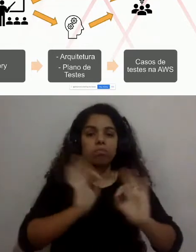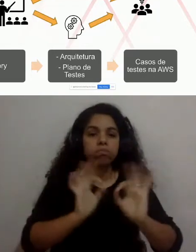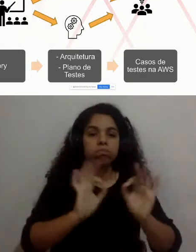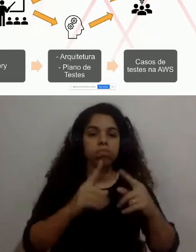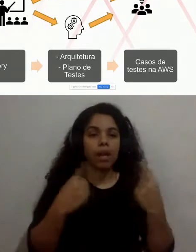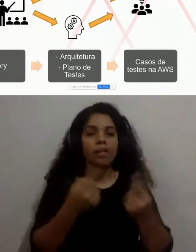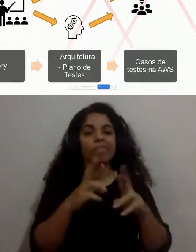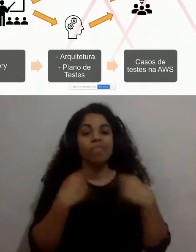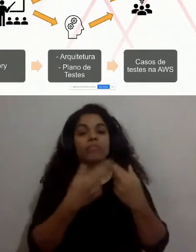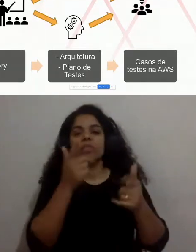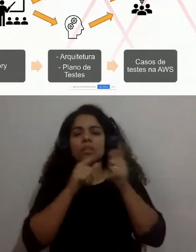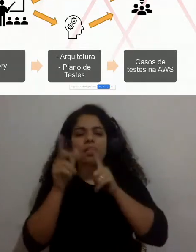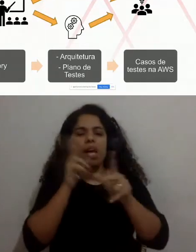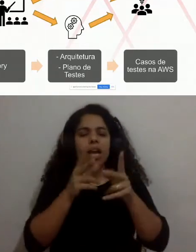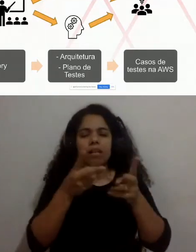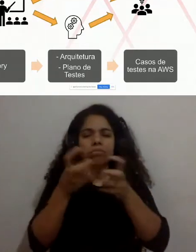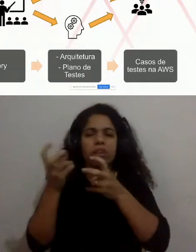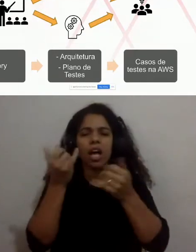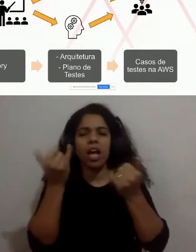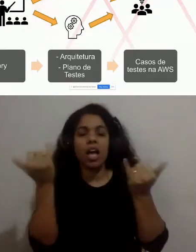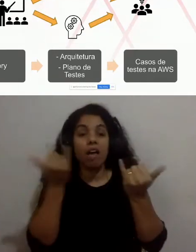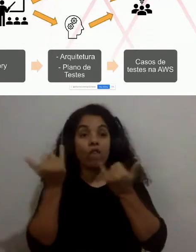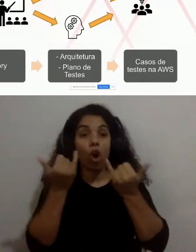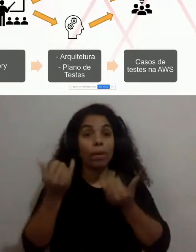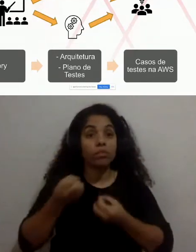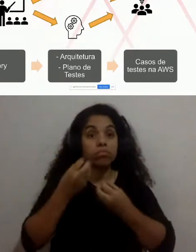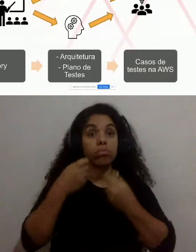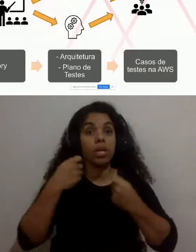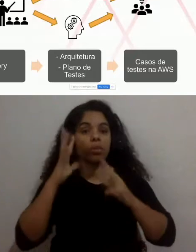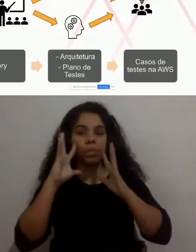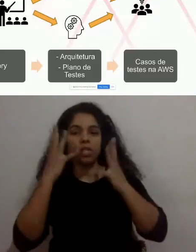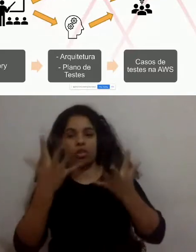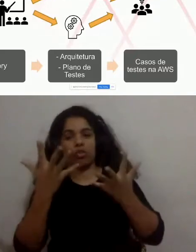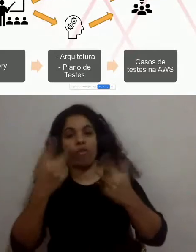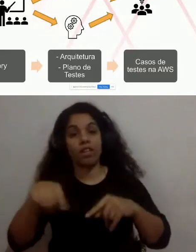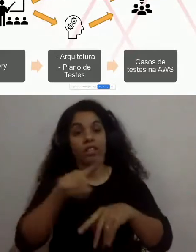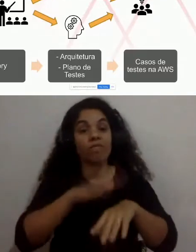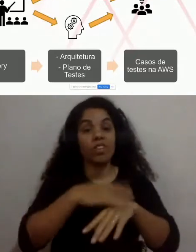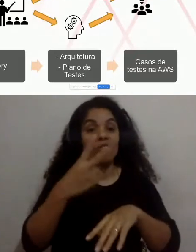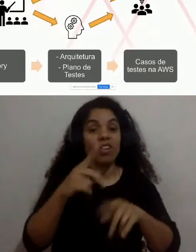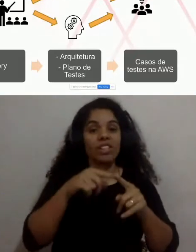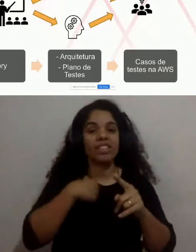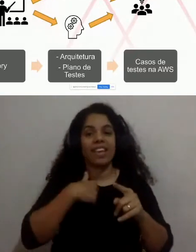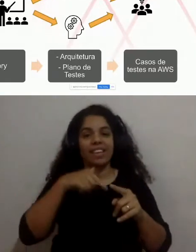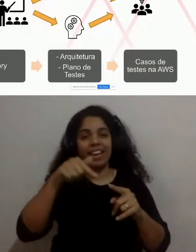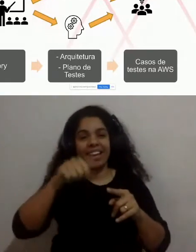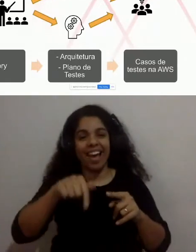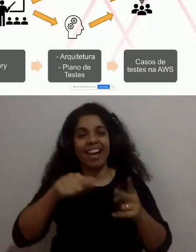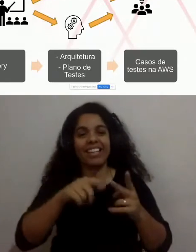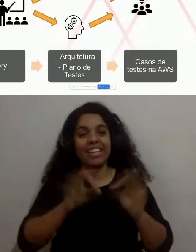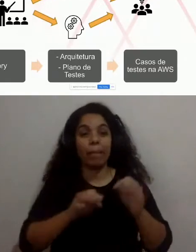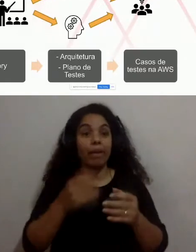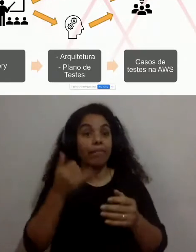já consegue ter muita informação do que a gente precisa resolver. Então, você que é aqui na plane, fica no